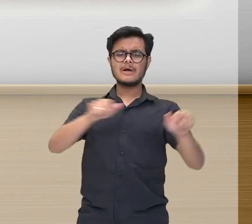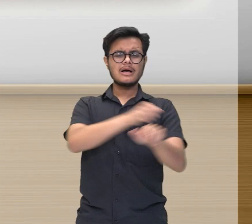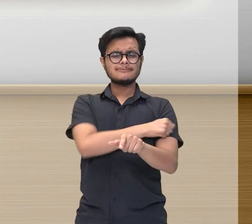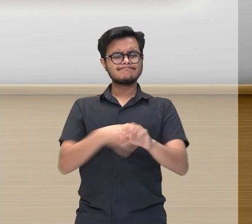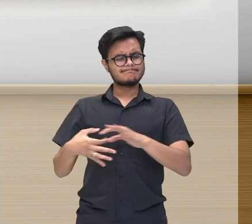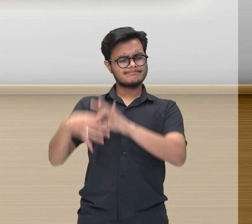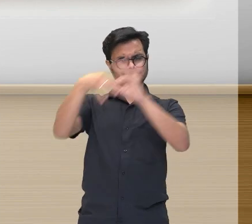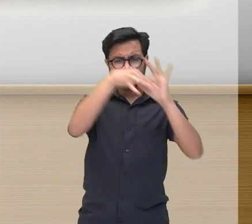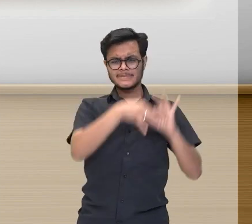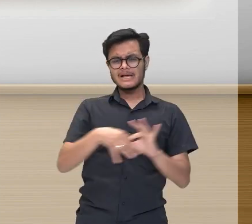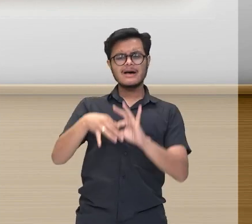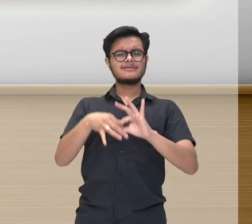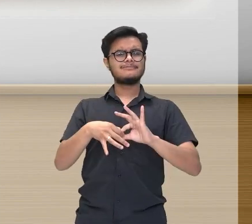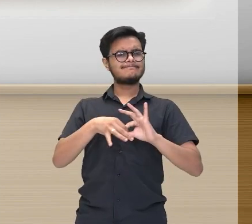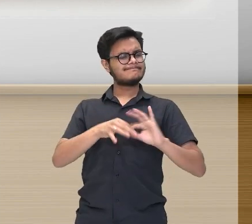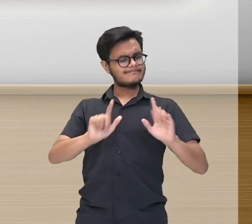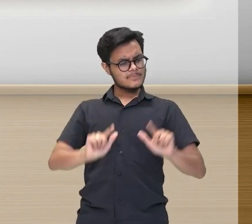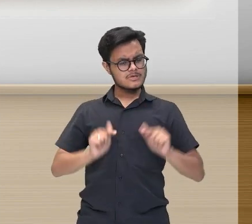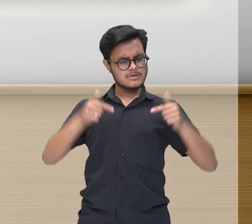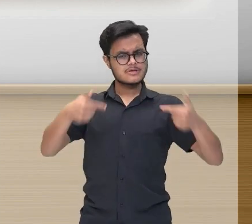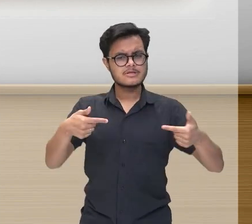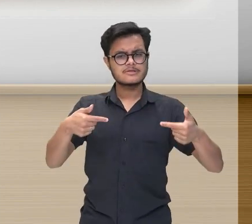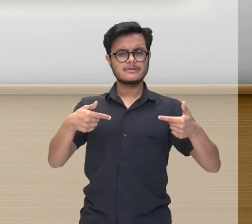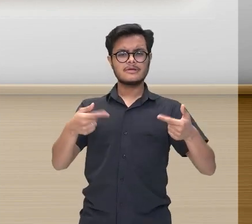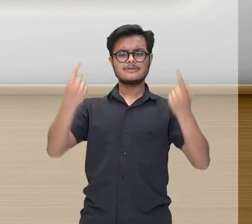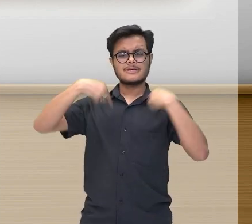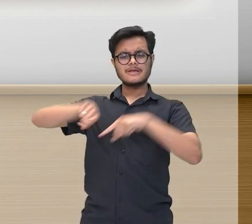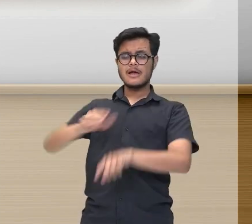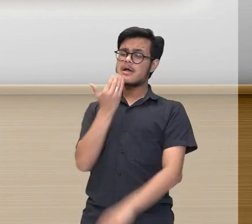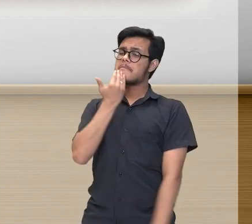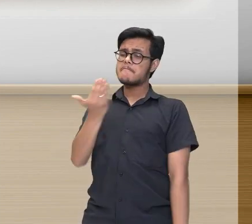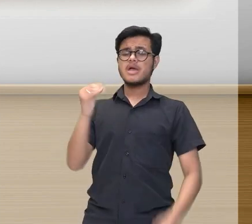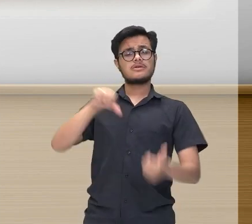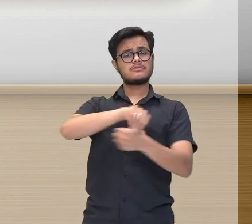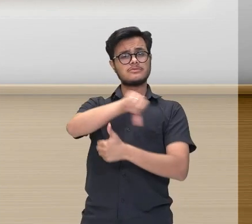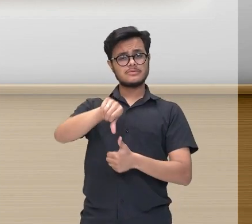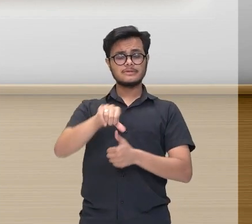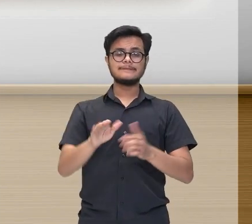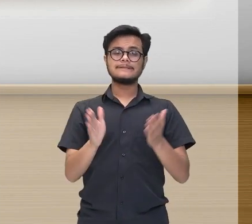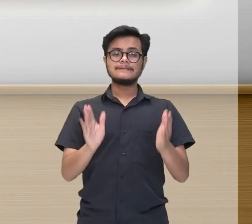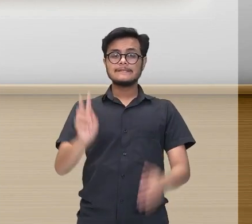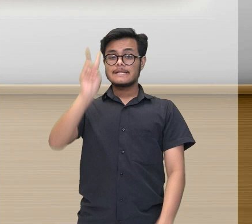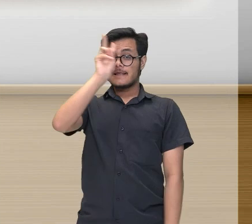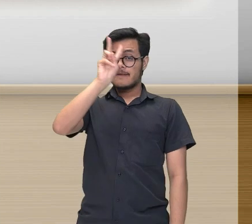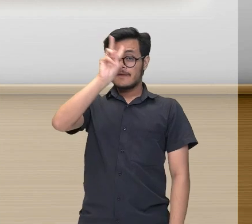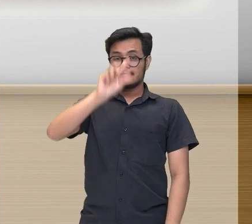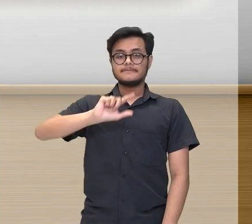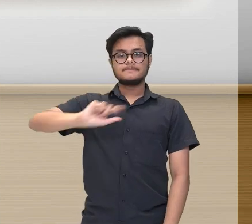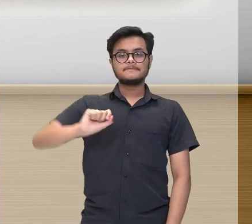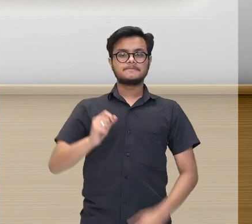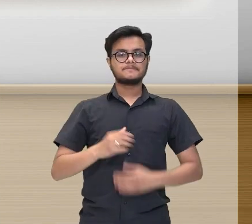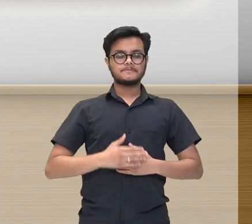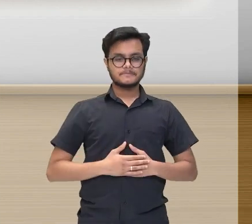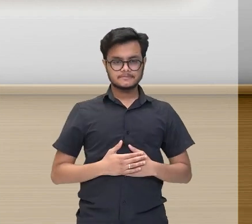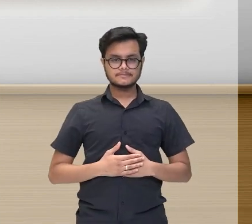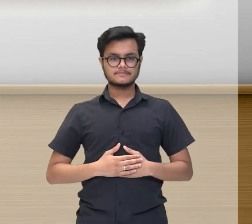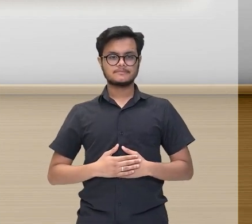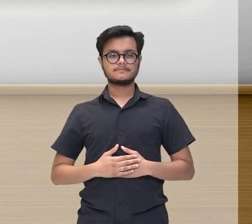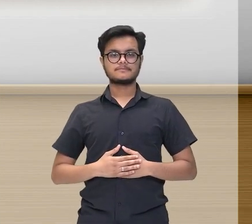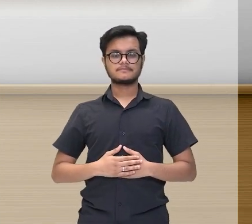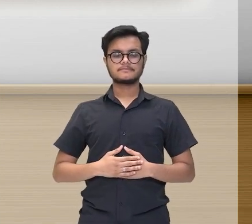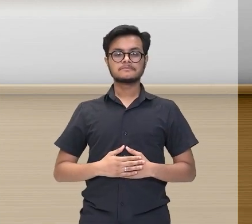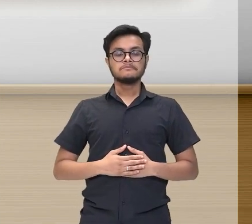né? Várias turmas reunidas, e você vai solicitar algo. Vamos relembrar o que seria... Pode voltar para mim, por